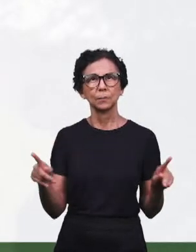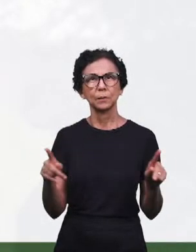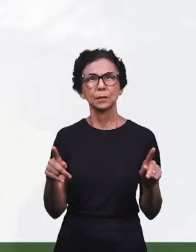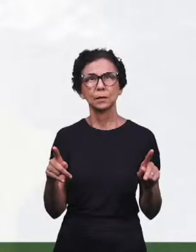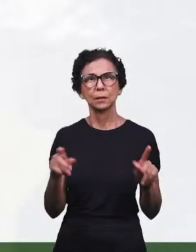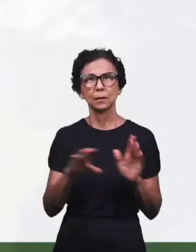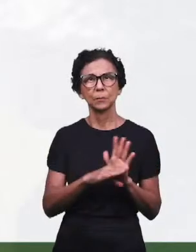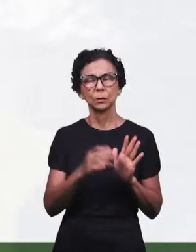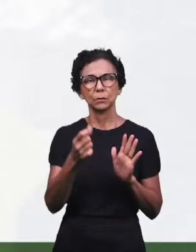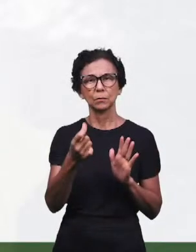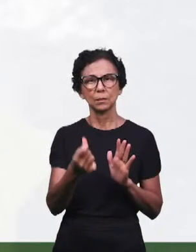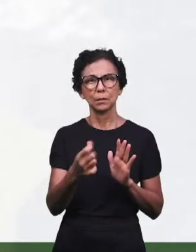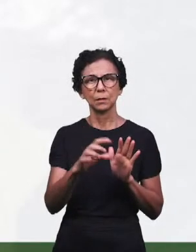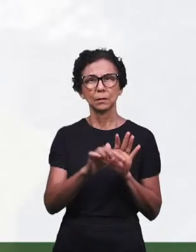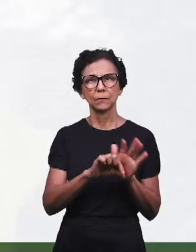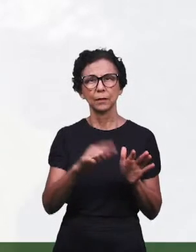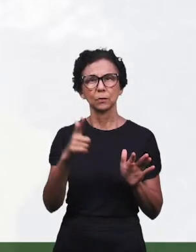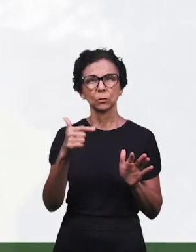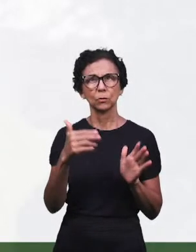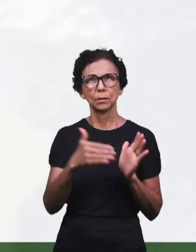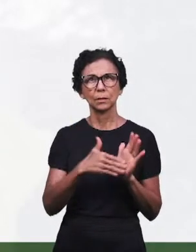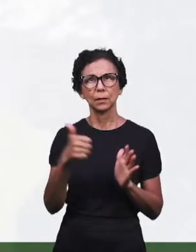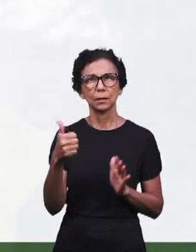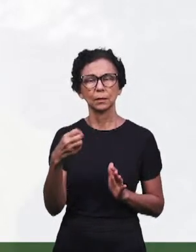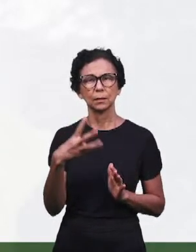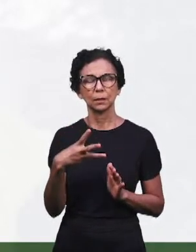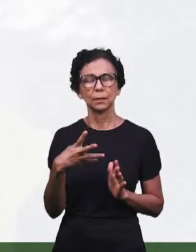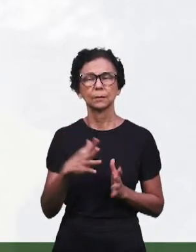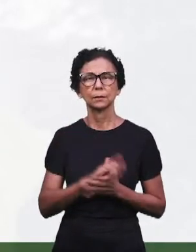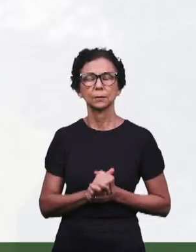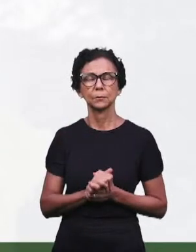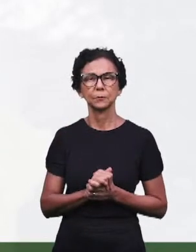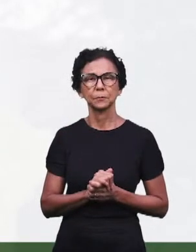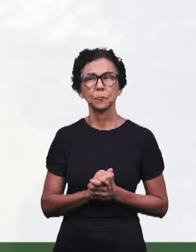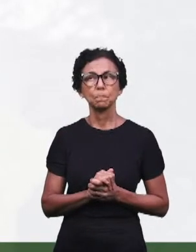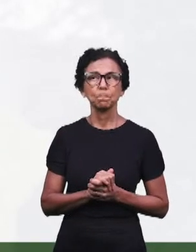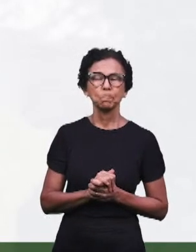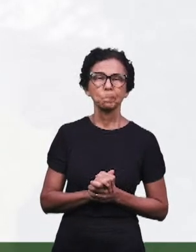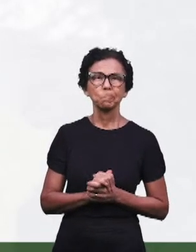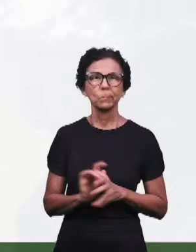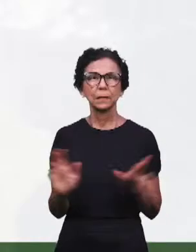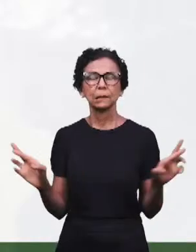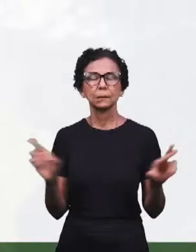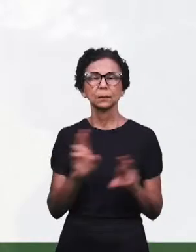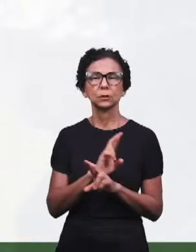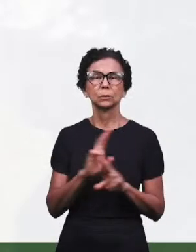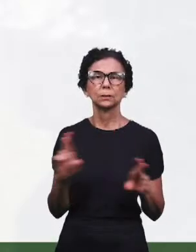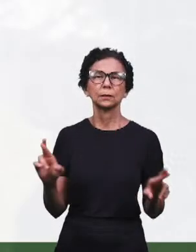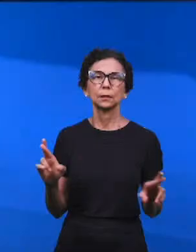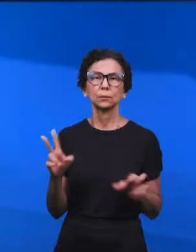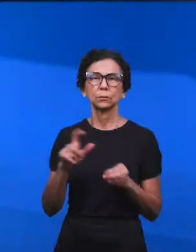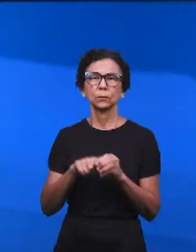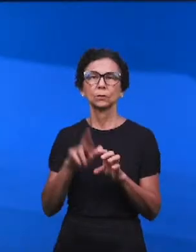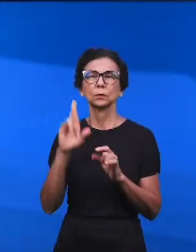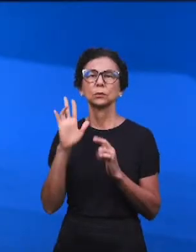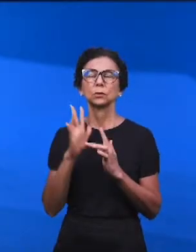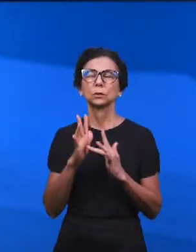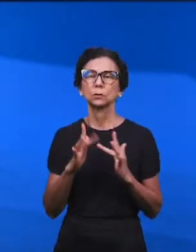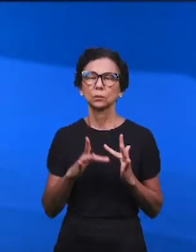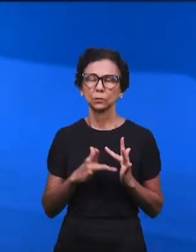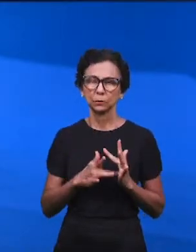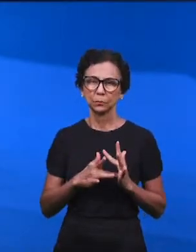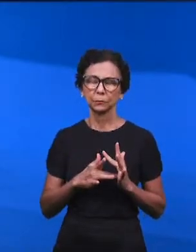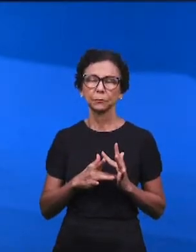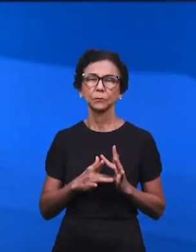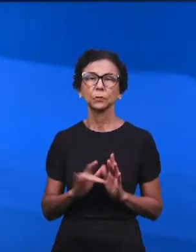relacionados aos sinais da vinda, né, do Senhor Jesus, relacionados aos